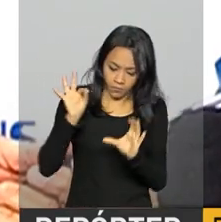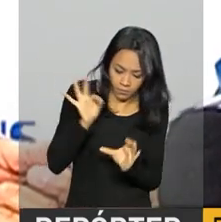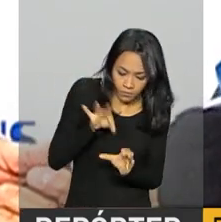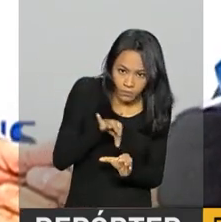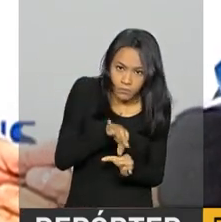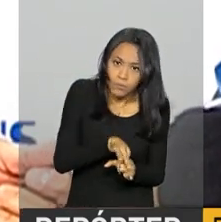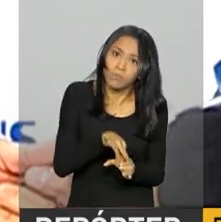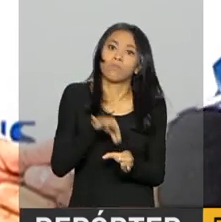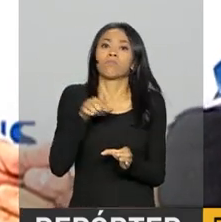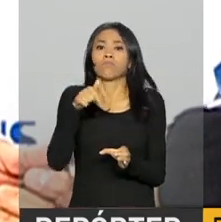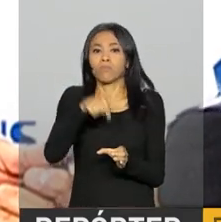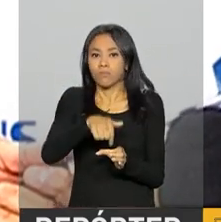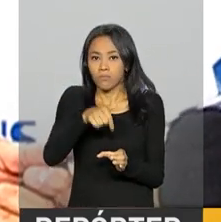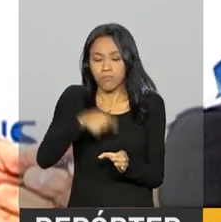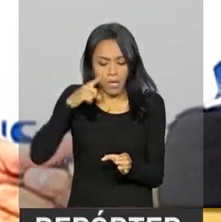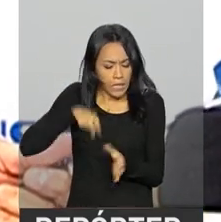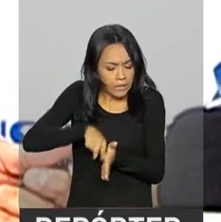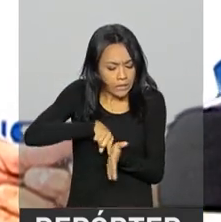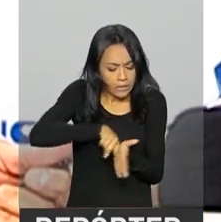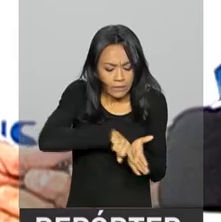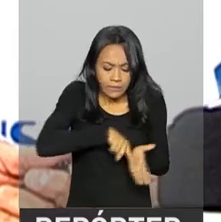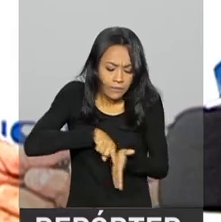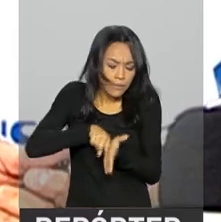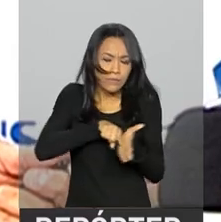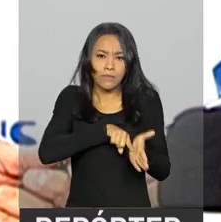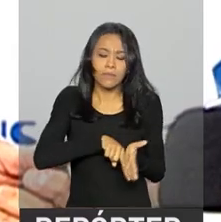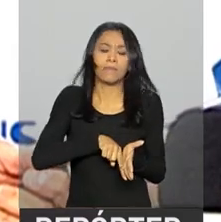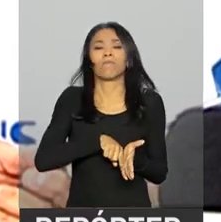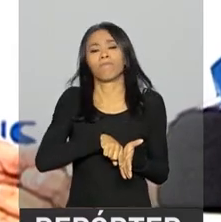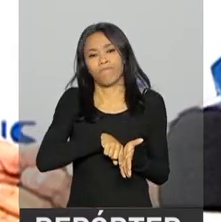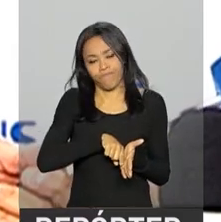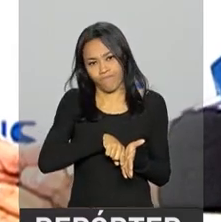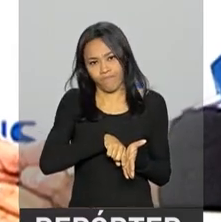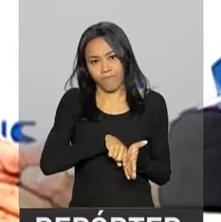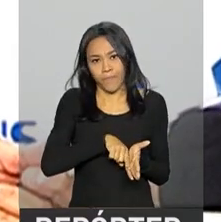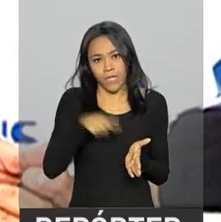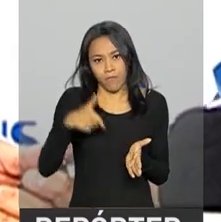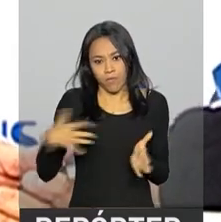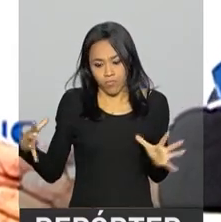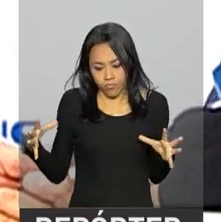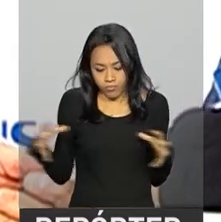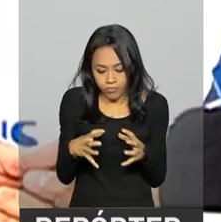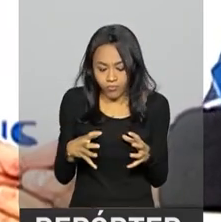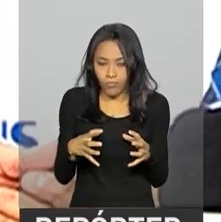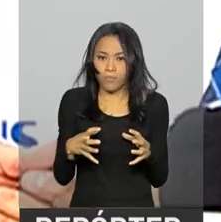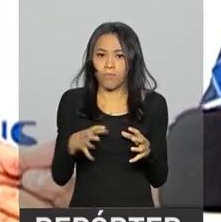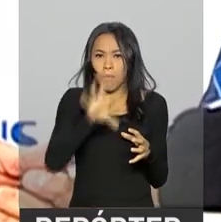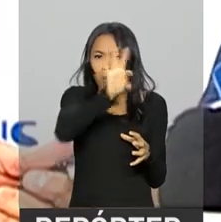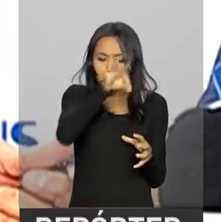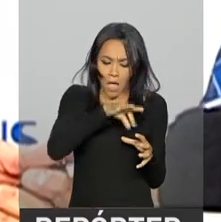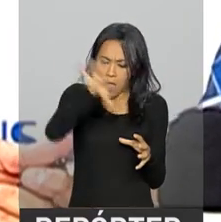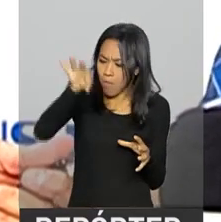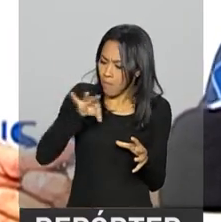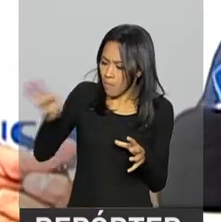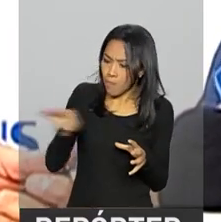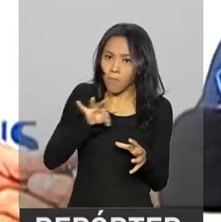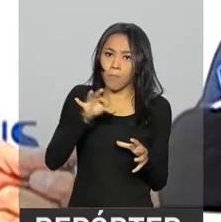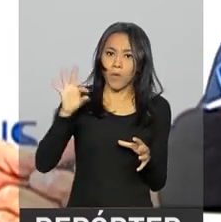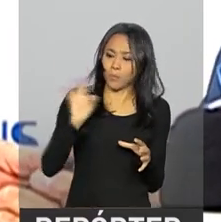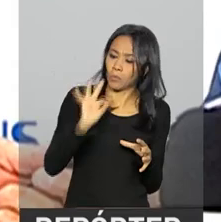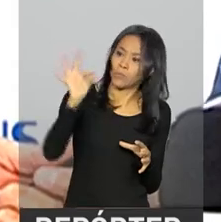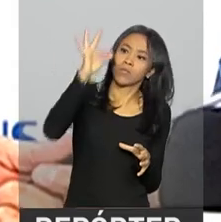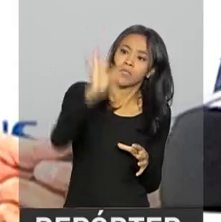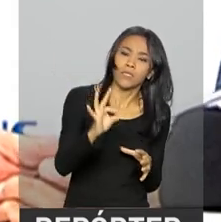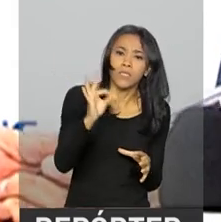pegar parte desses mosquitos e constituir uma colônia, tá? E fazer